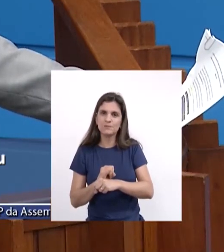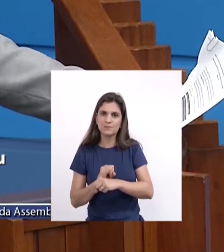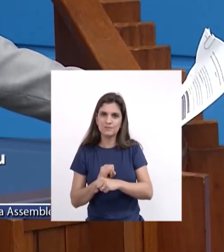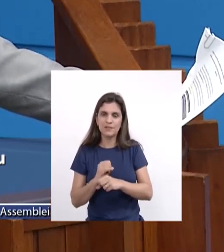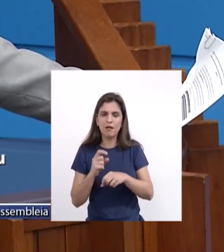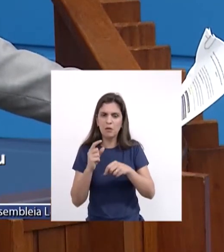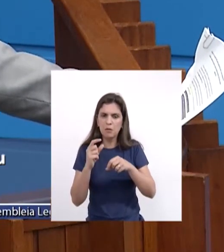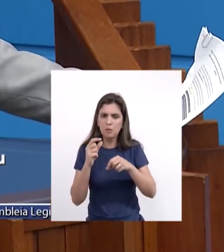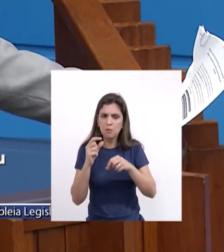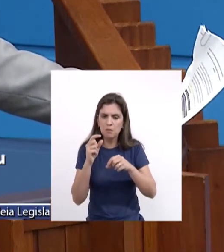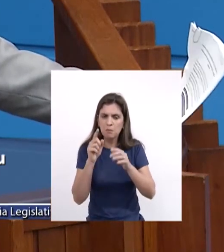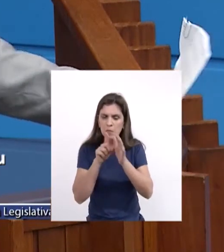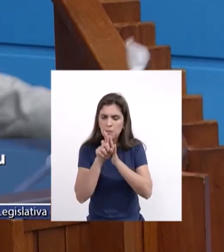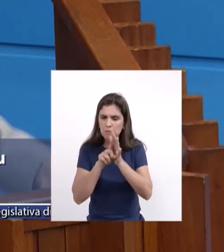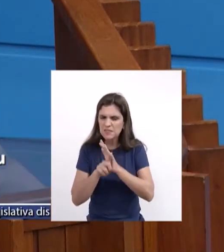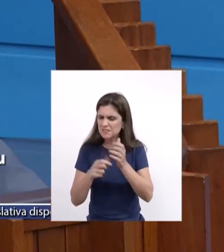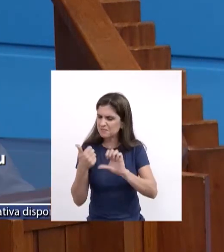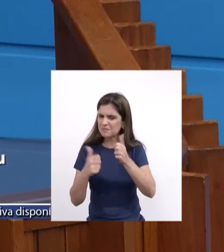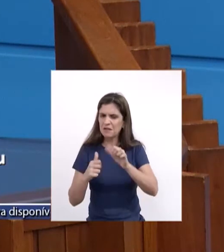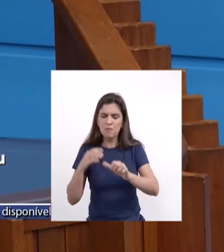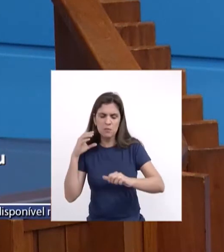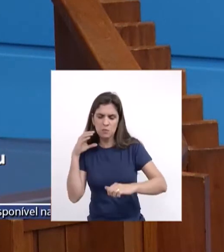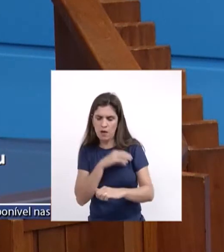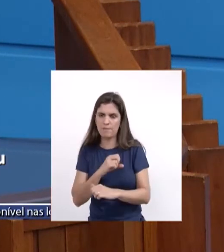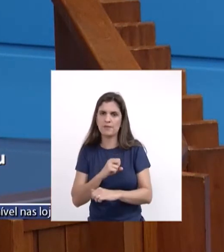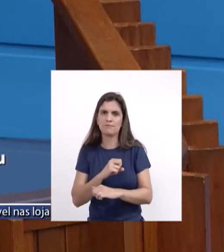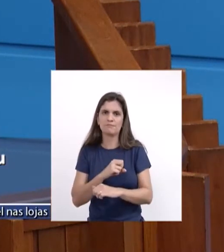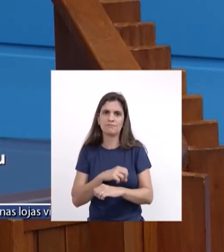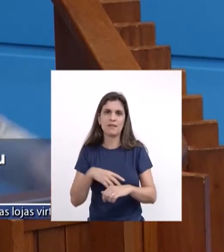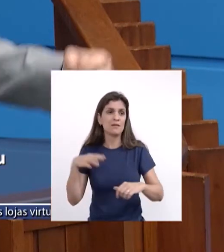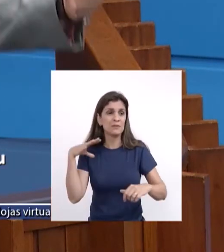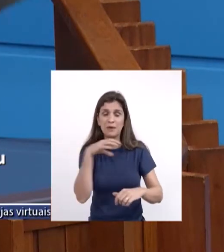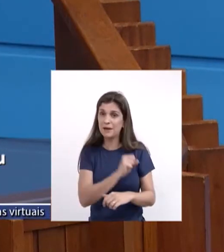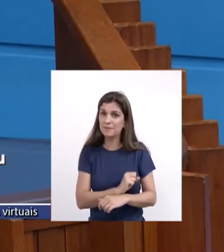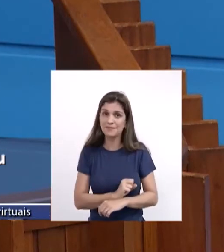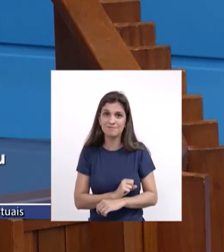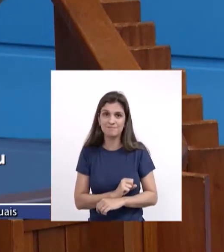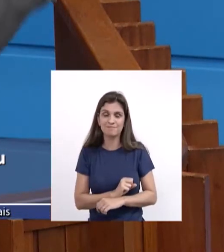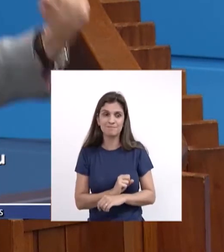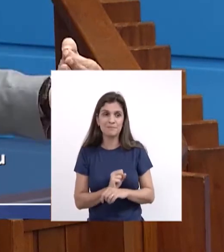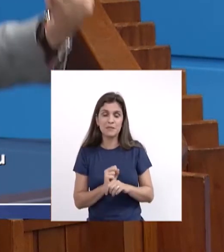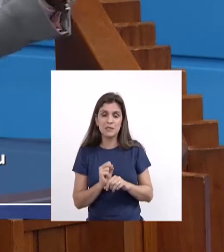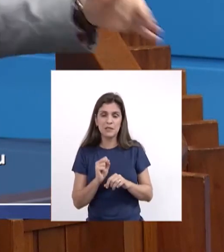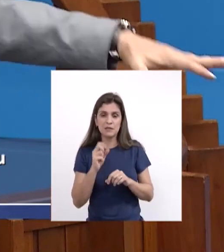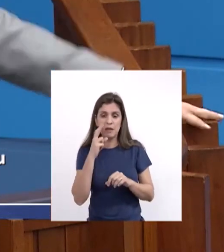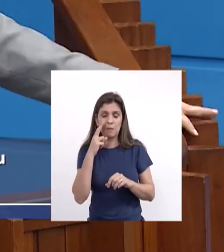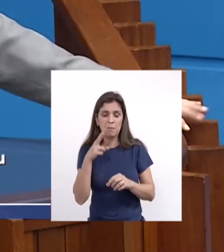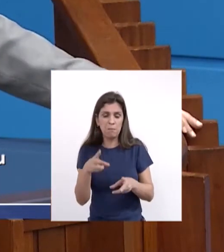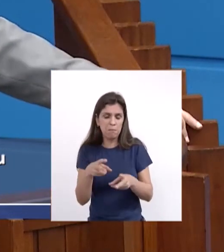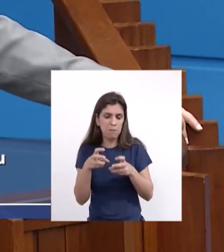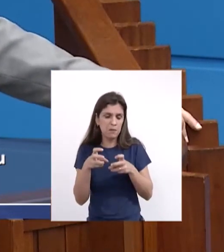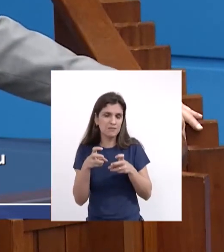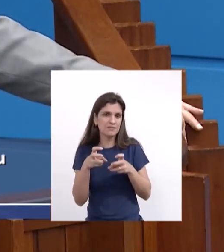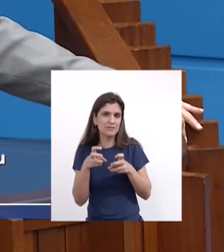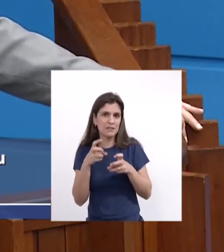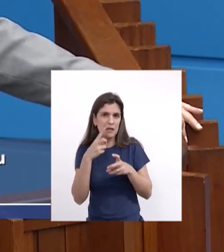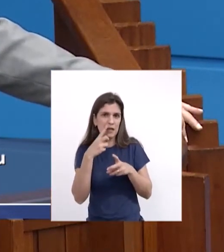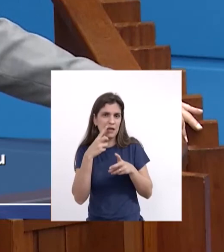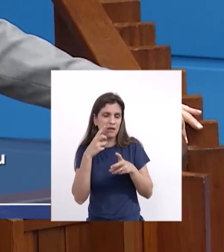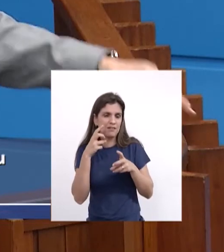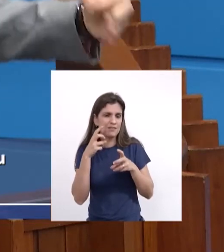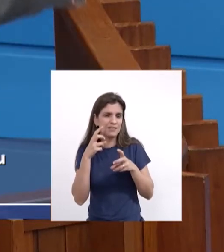que é absolutamente injusta, porque aqui o olhar da desembargadora foi exclusivamente para os interesses da